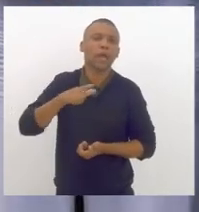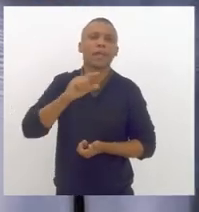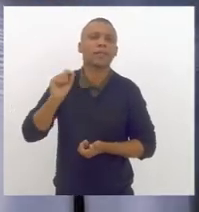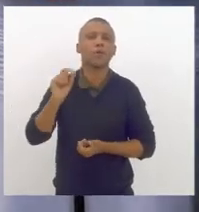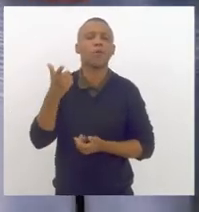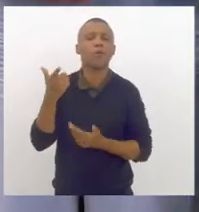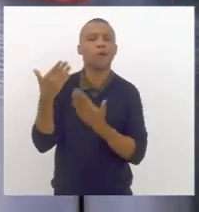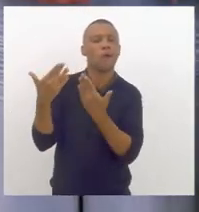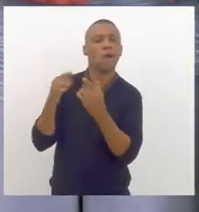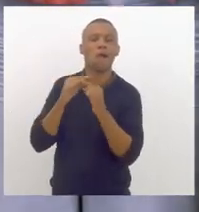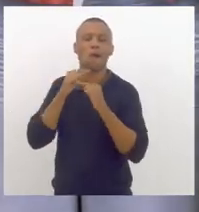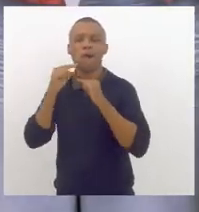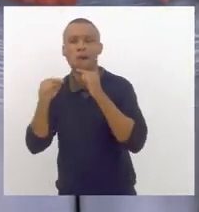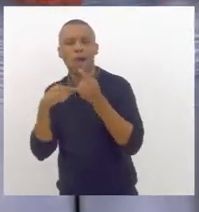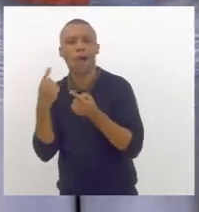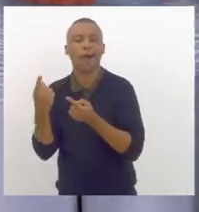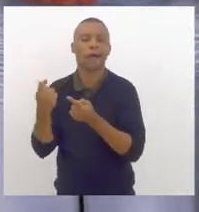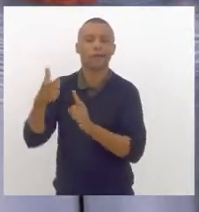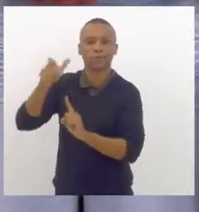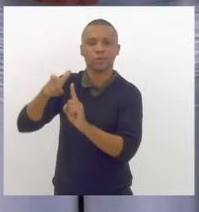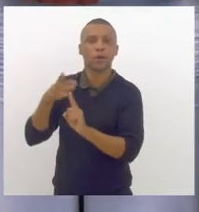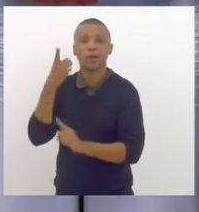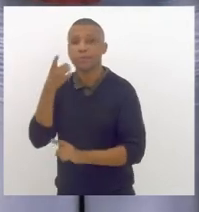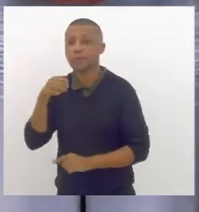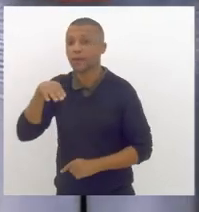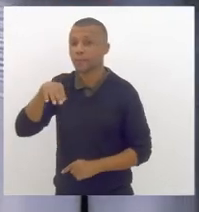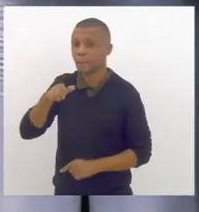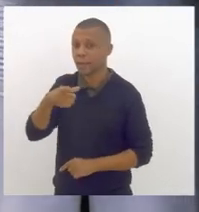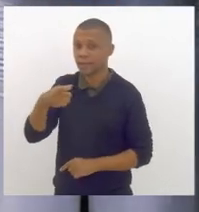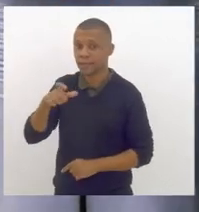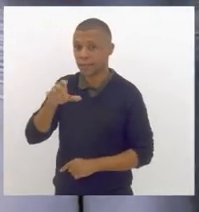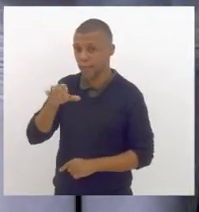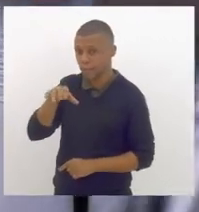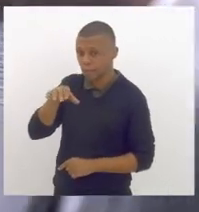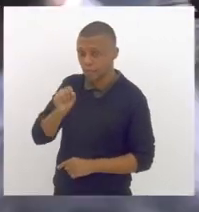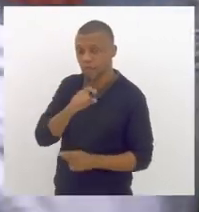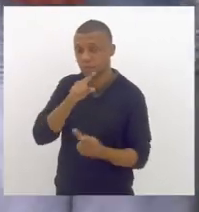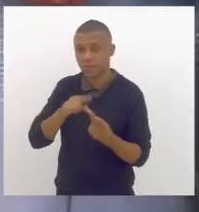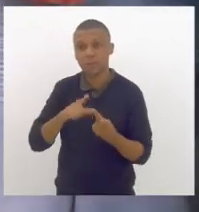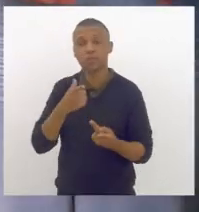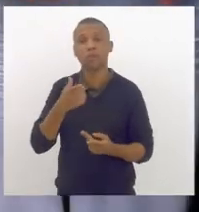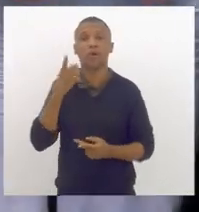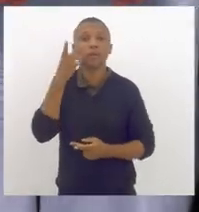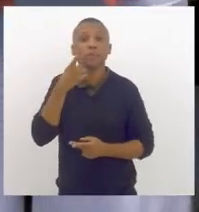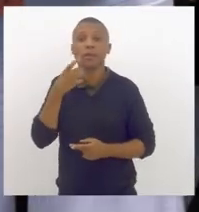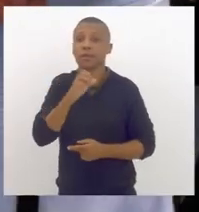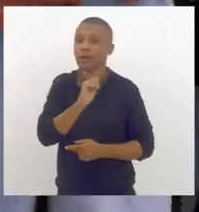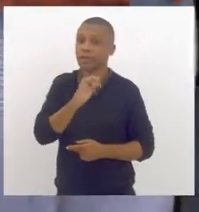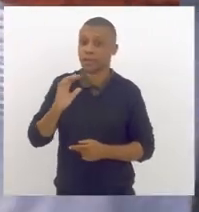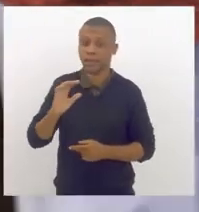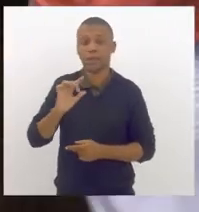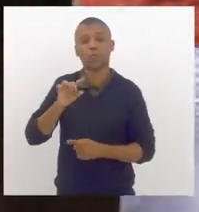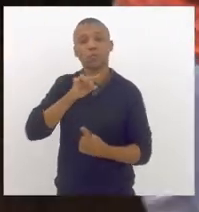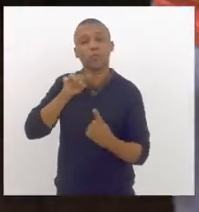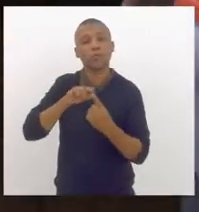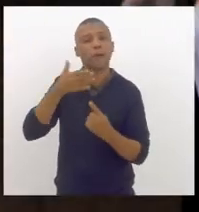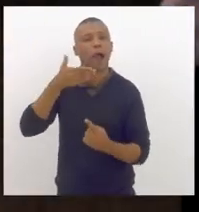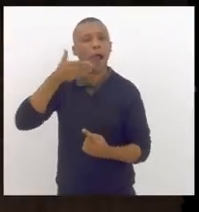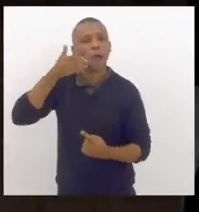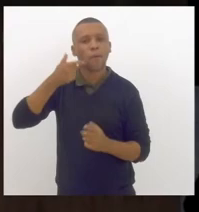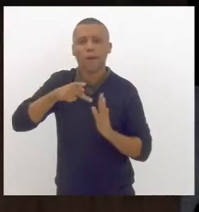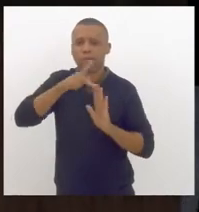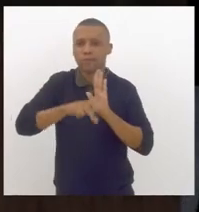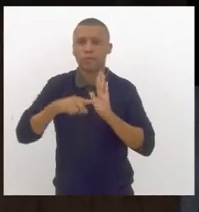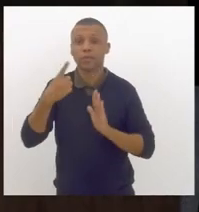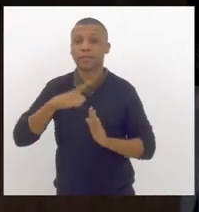do deputado André Siciliano, para aprimorar esse projeto e para que a gente tenha, no âmbito do Estado do Rio de Janeiro,